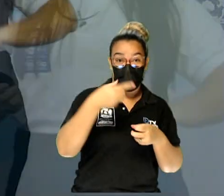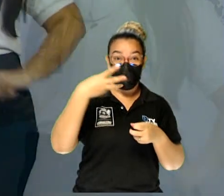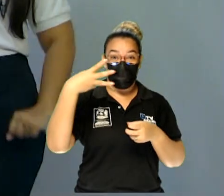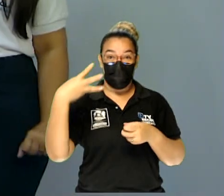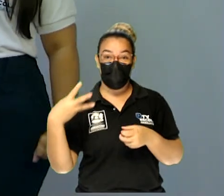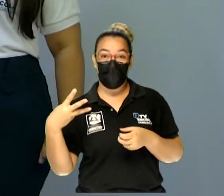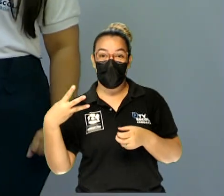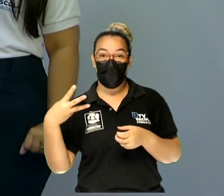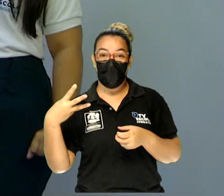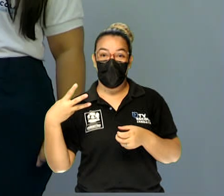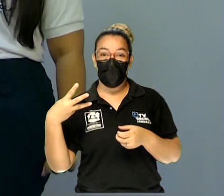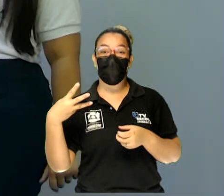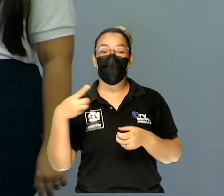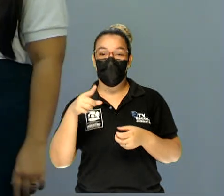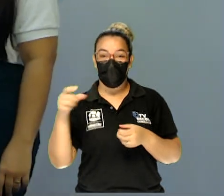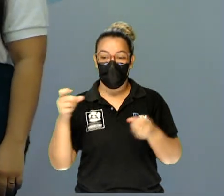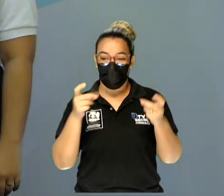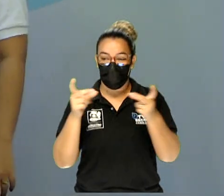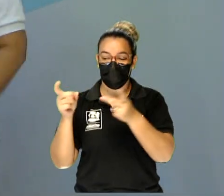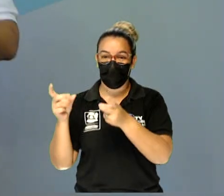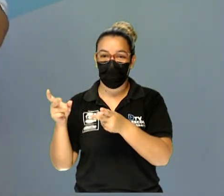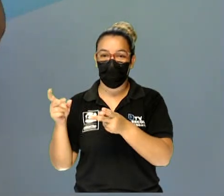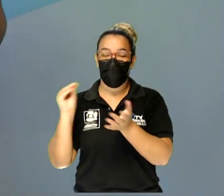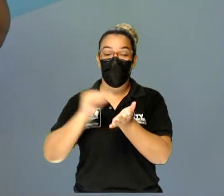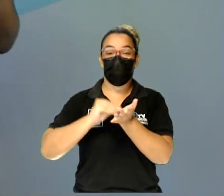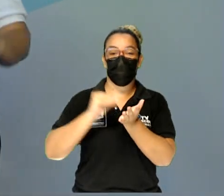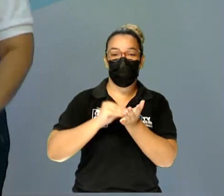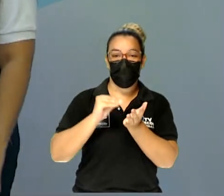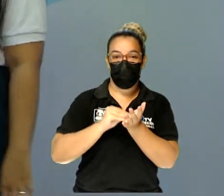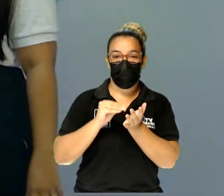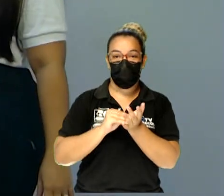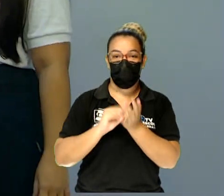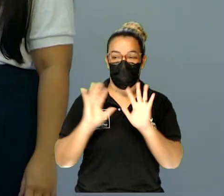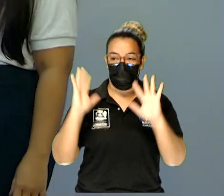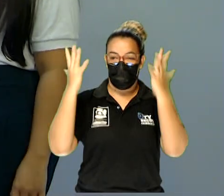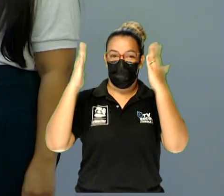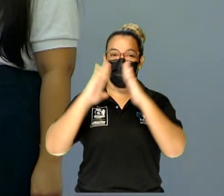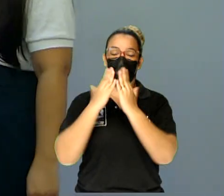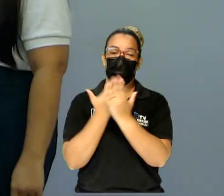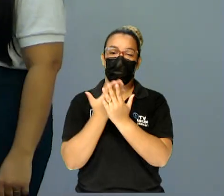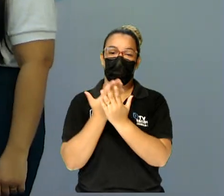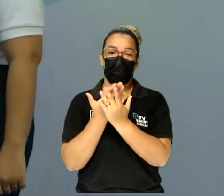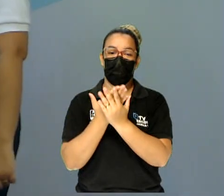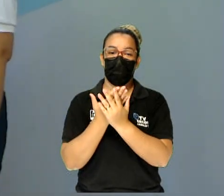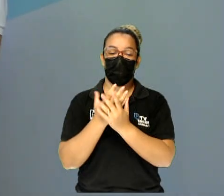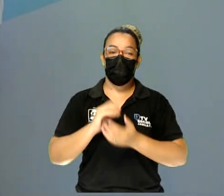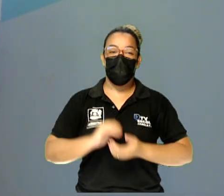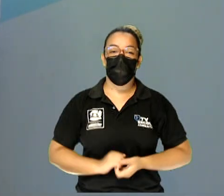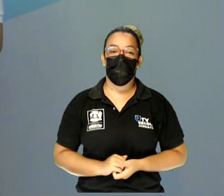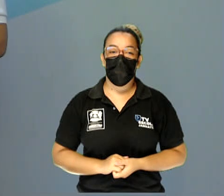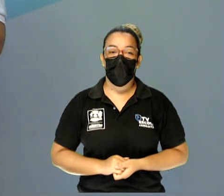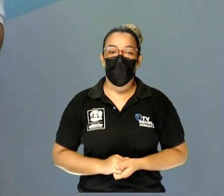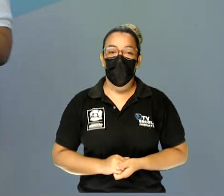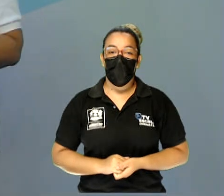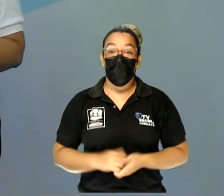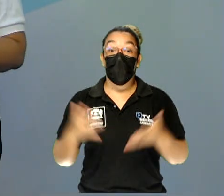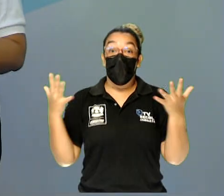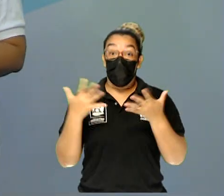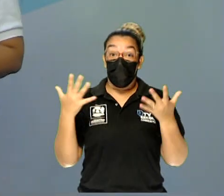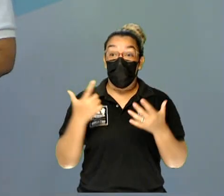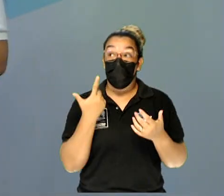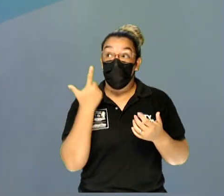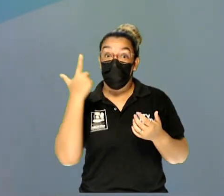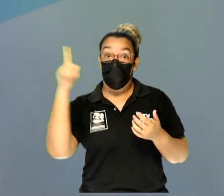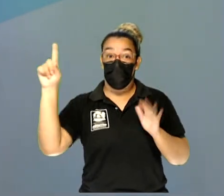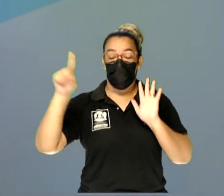que sobraram, né, da venda da festinha da escola. Trouxe aqui uma outra